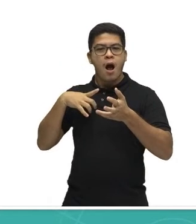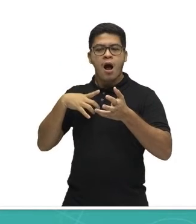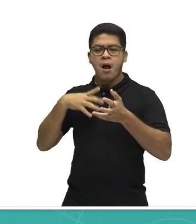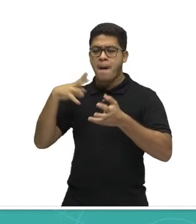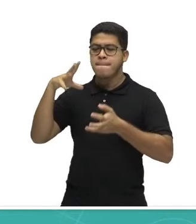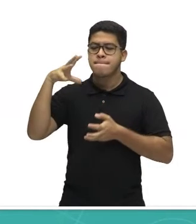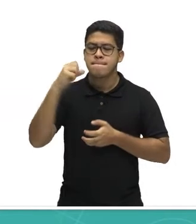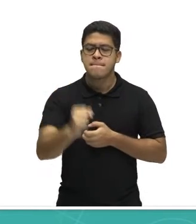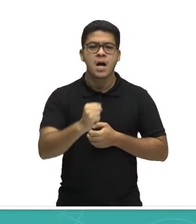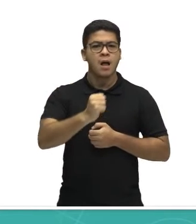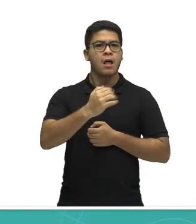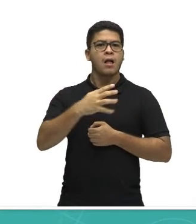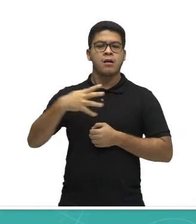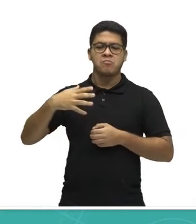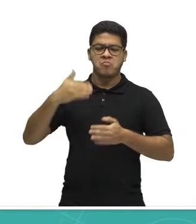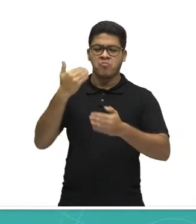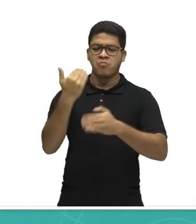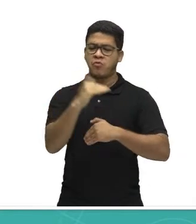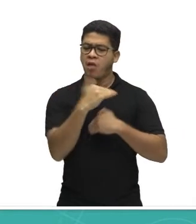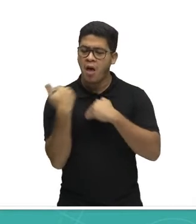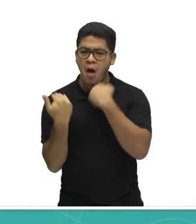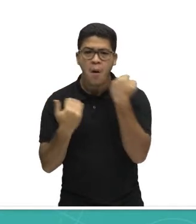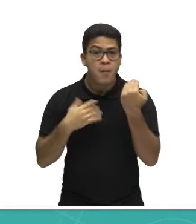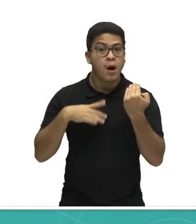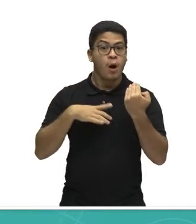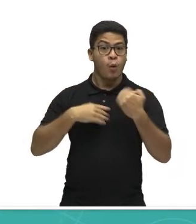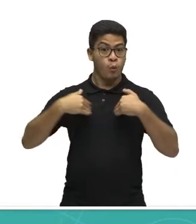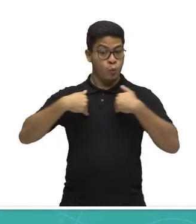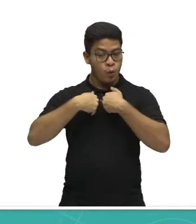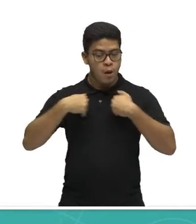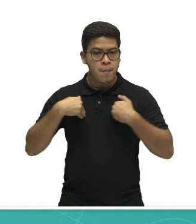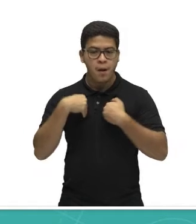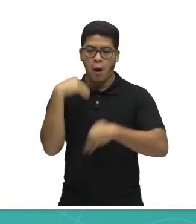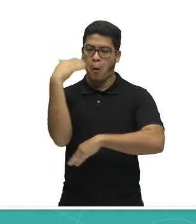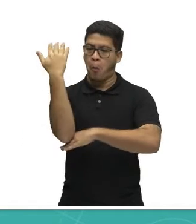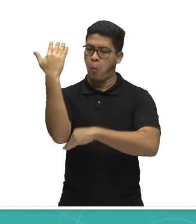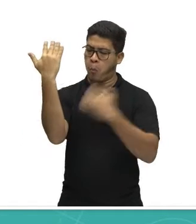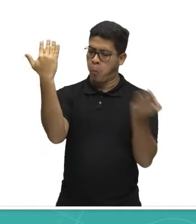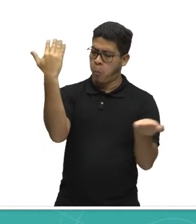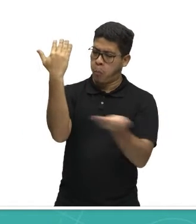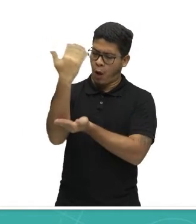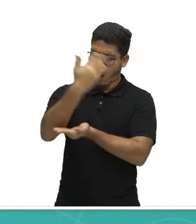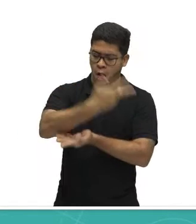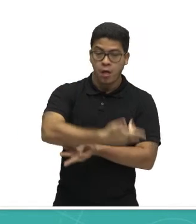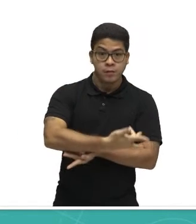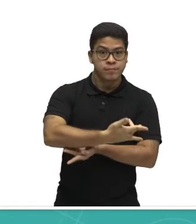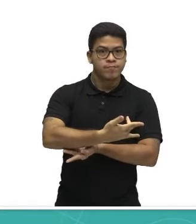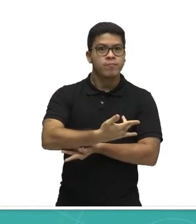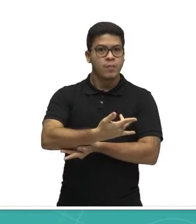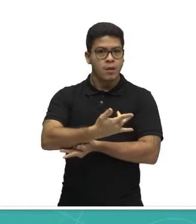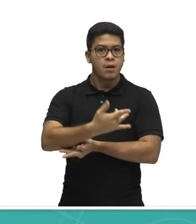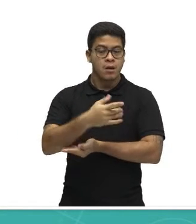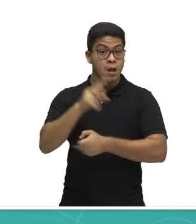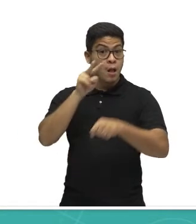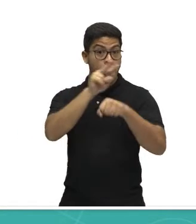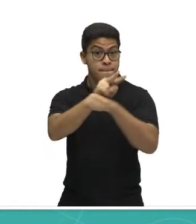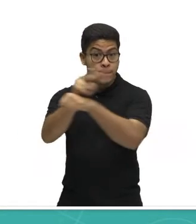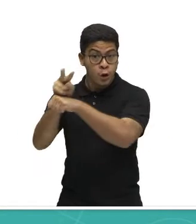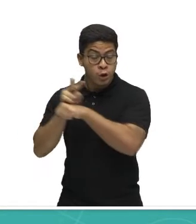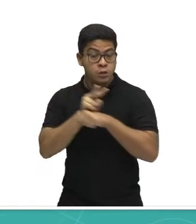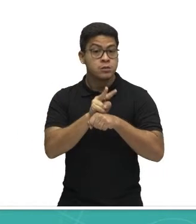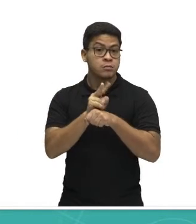estúdio, aqui o Curupira. Como vocês podem ver, os pés do Curupira, eles são virados para trás. Isso é uma forma